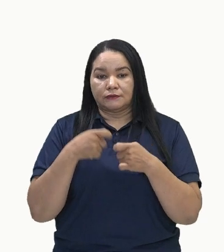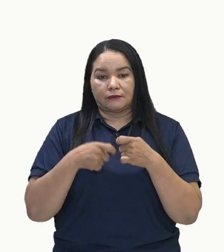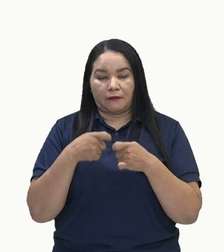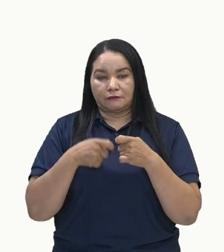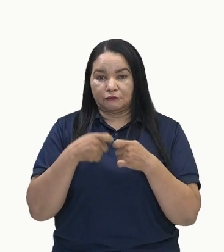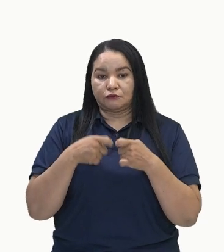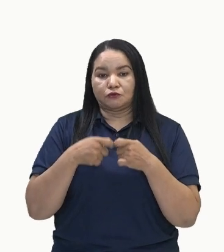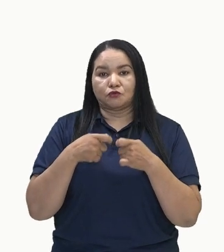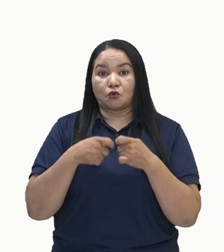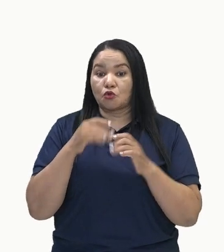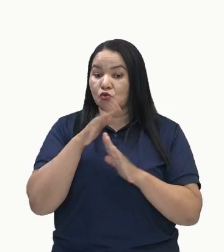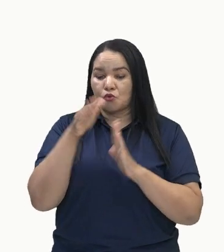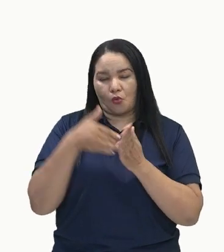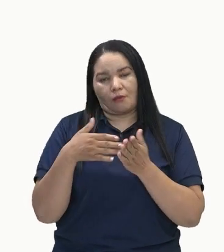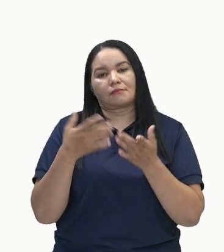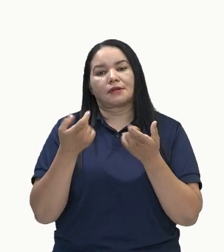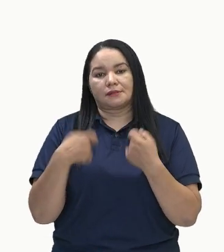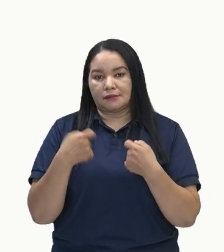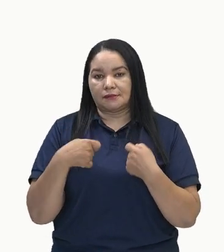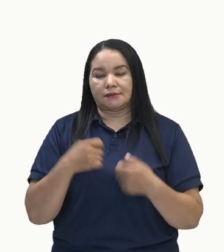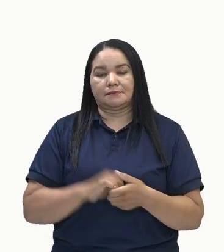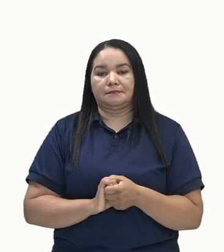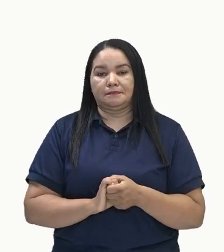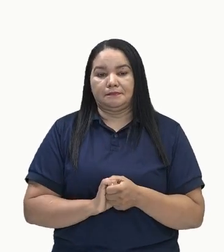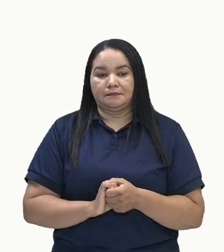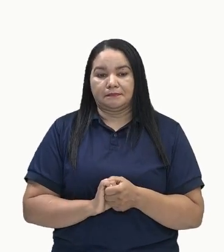as relações sexuais,